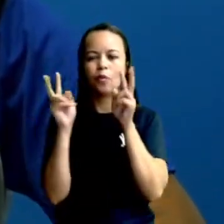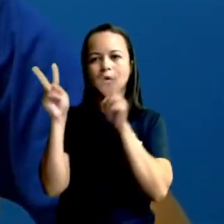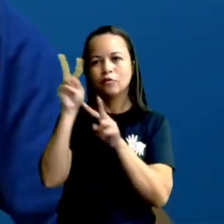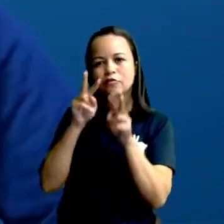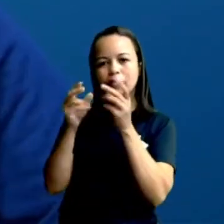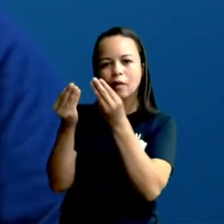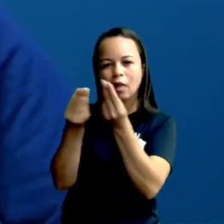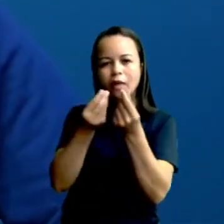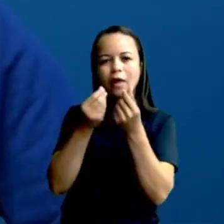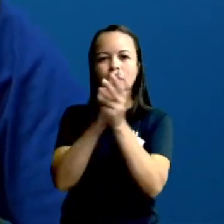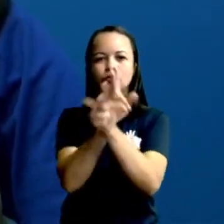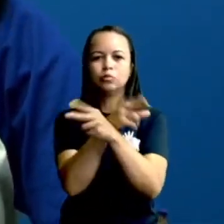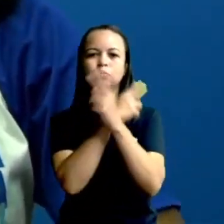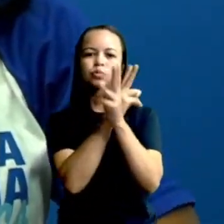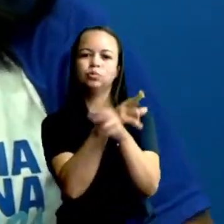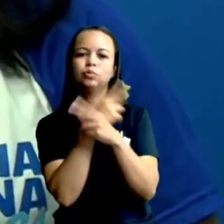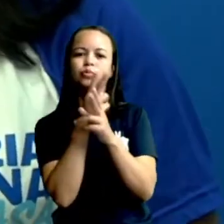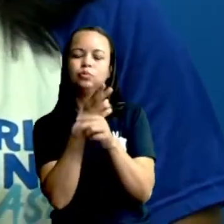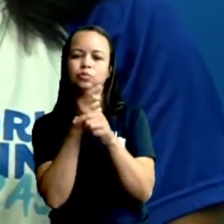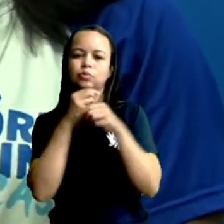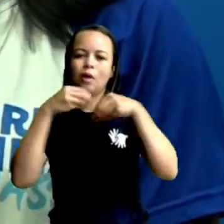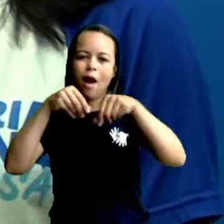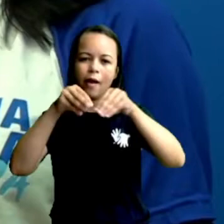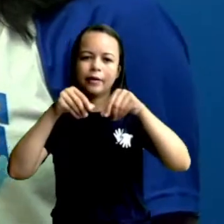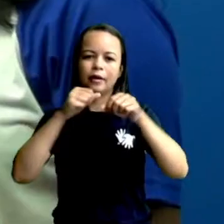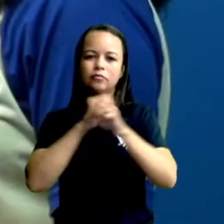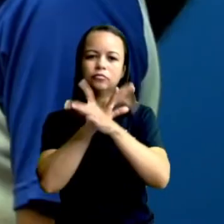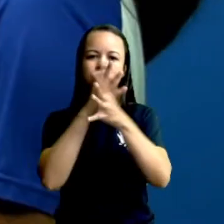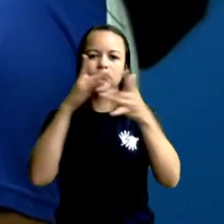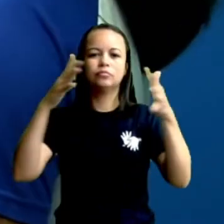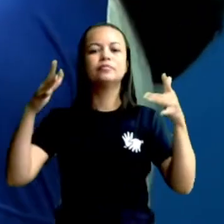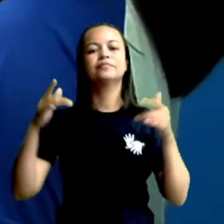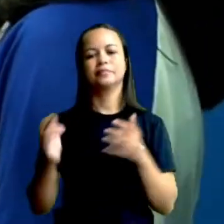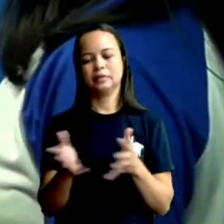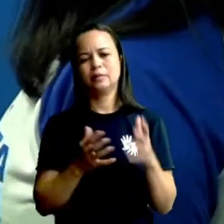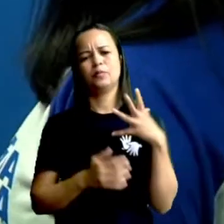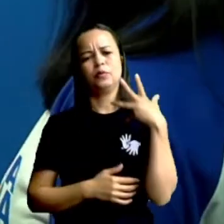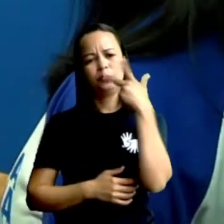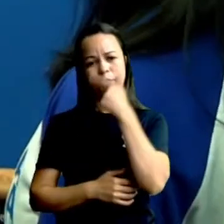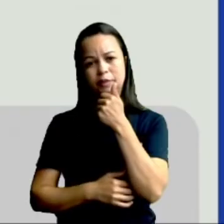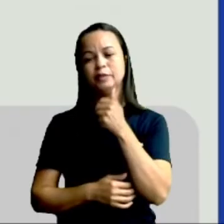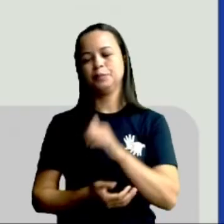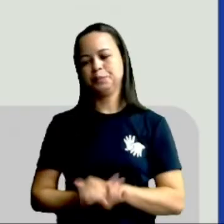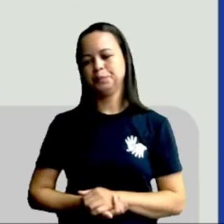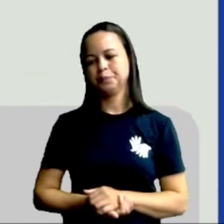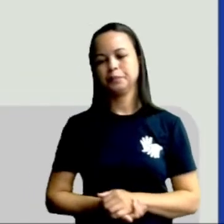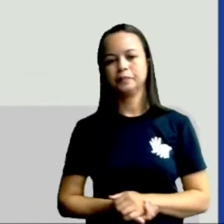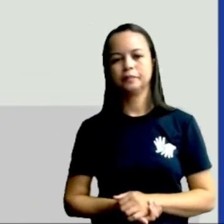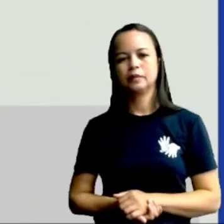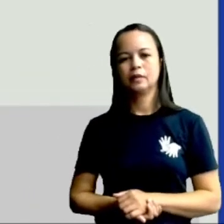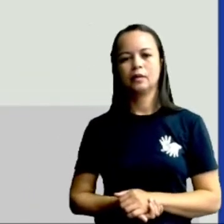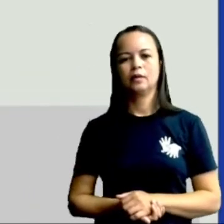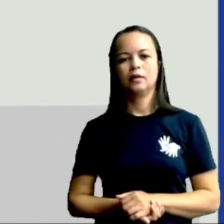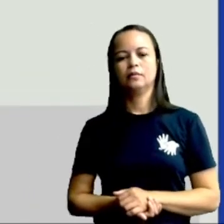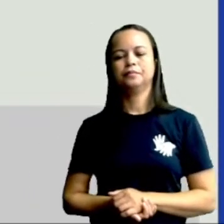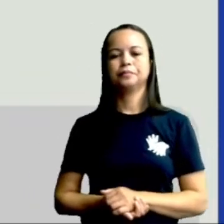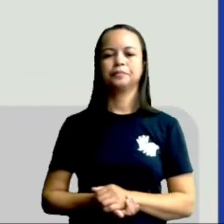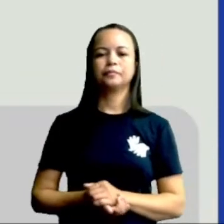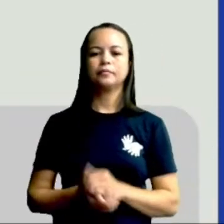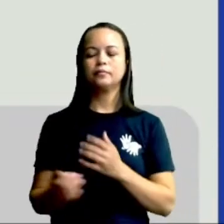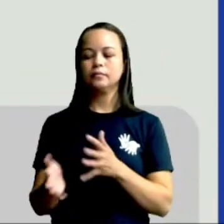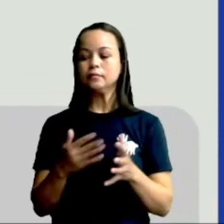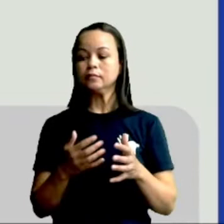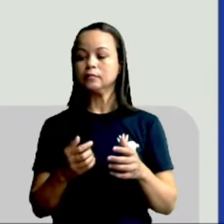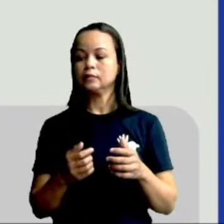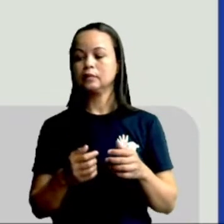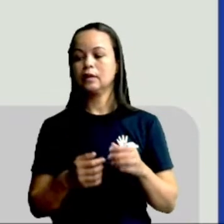lindo o Maranhão, aquela região ali. O nosso Nordeste é muito lindo e muito bonito também. Vamos lá. Bacia do São Francisco,